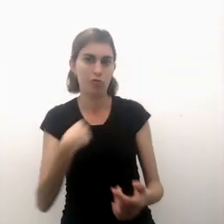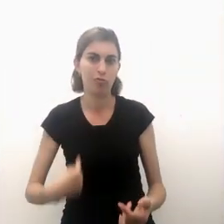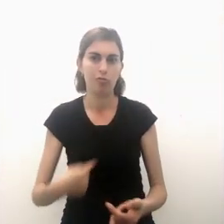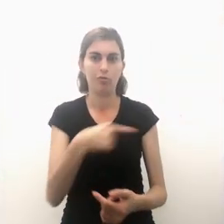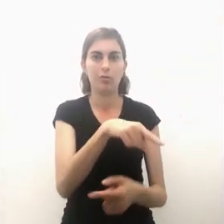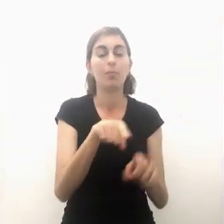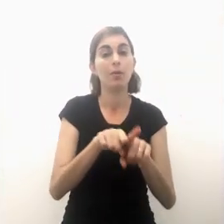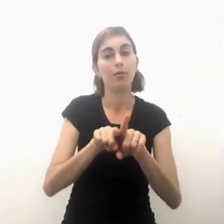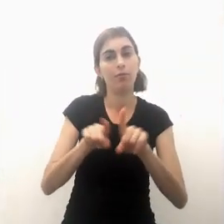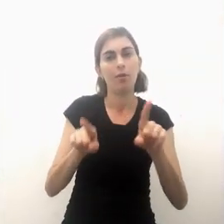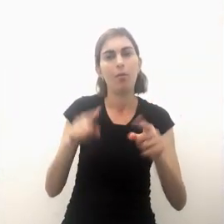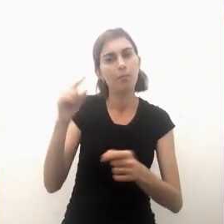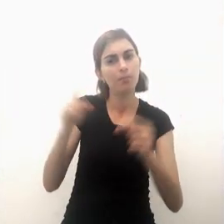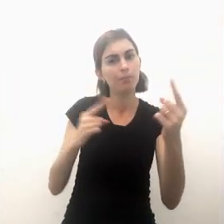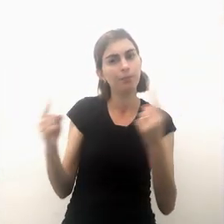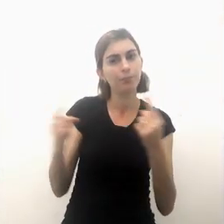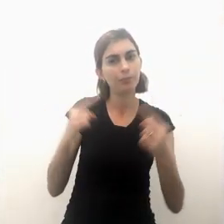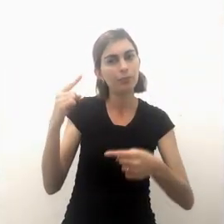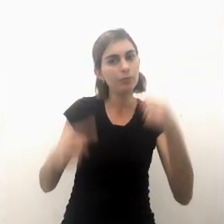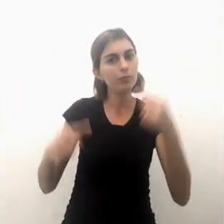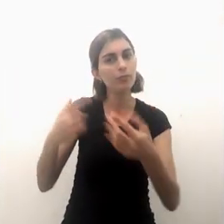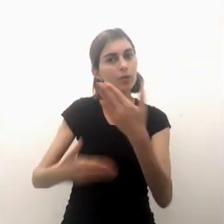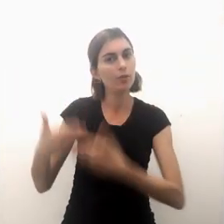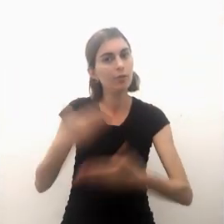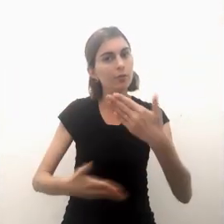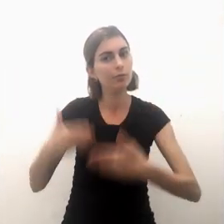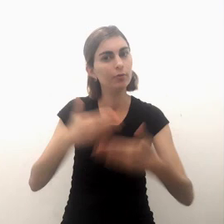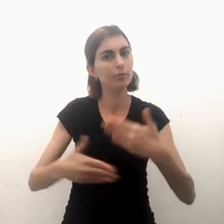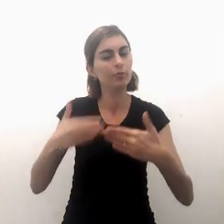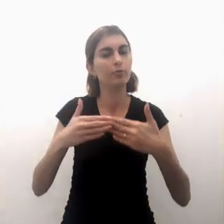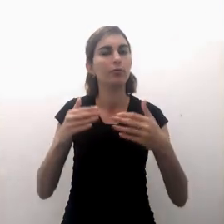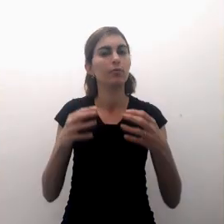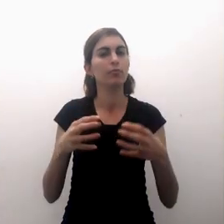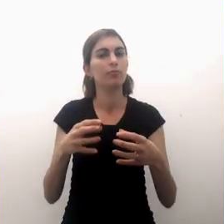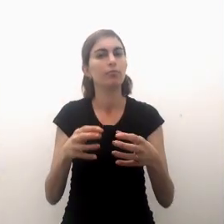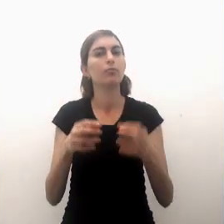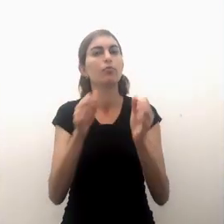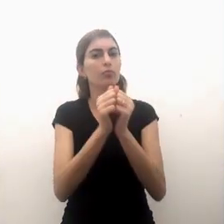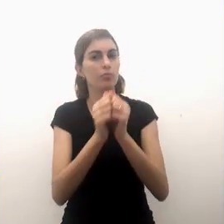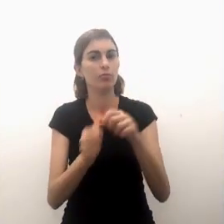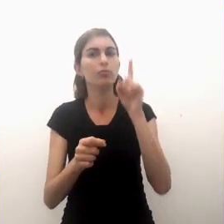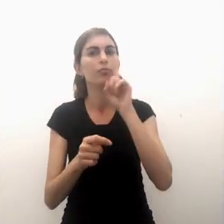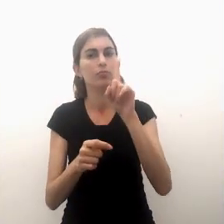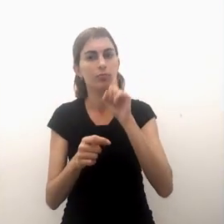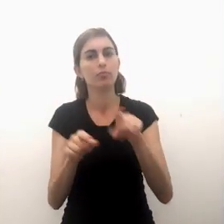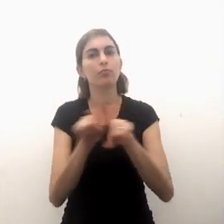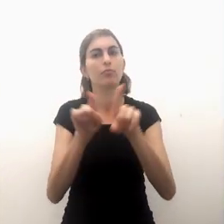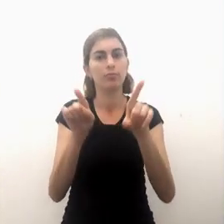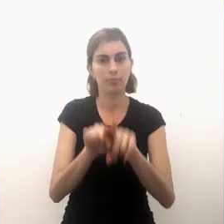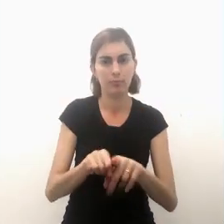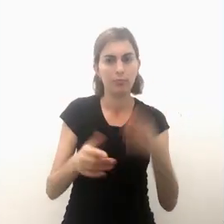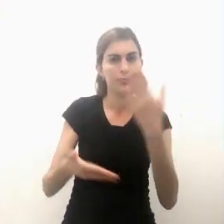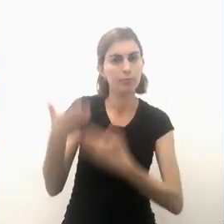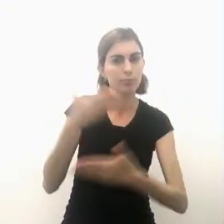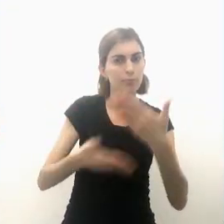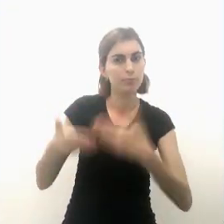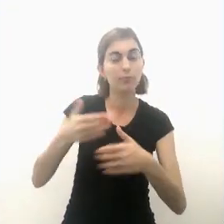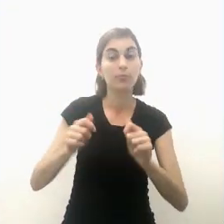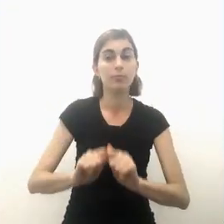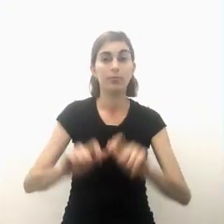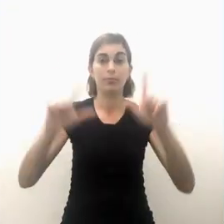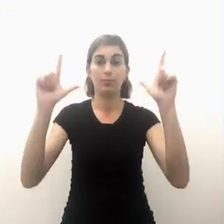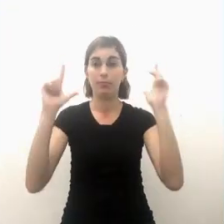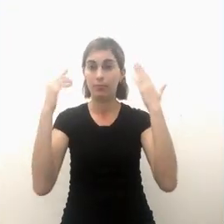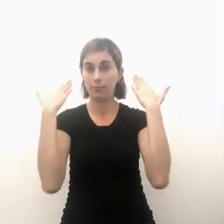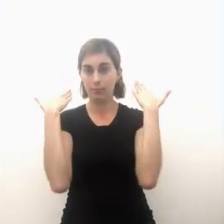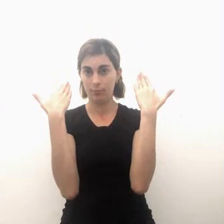Mas também querendo estabelecer umas relações mais de afeto com os norte-americanos, tá? Então, a imagem que